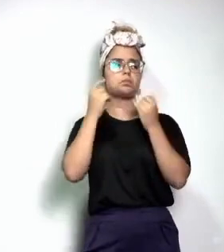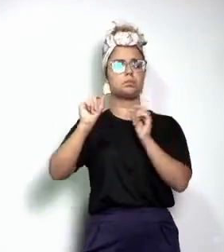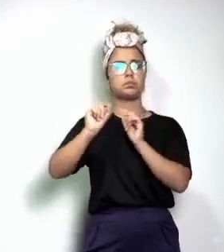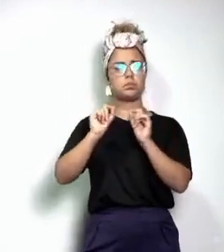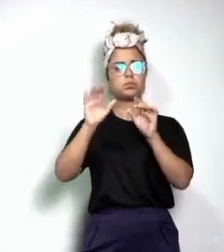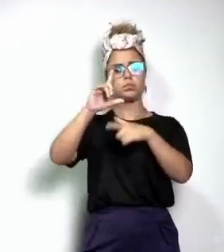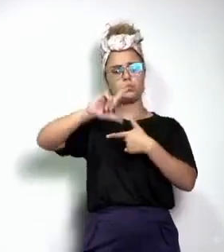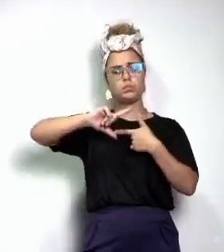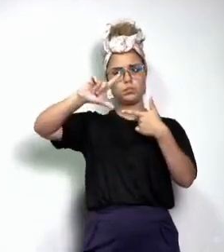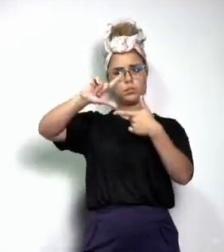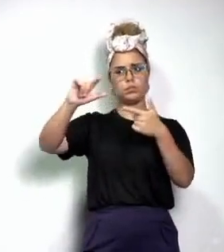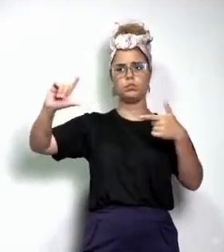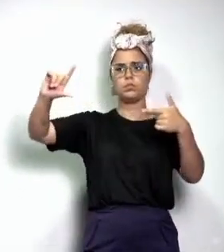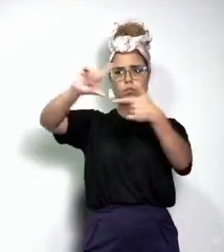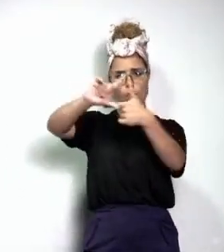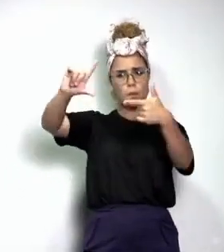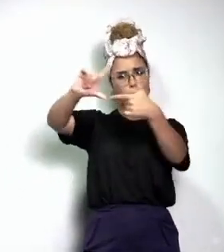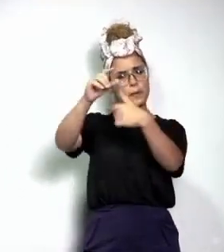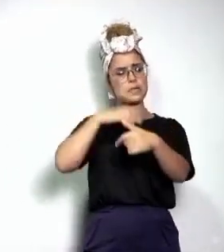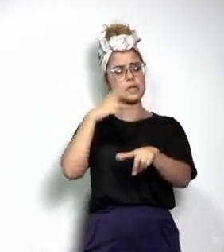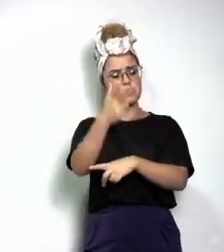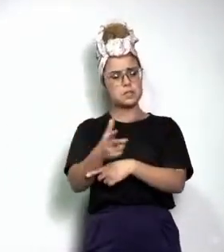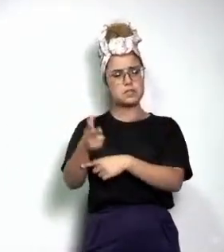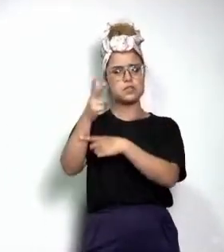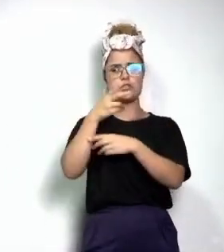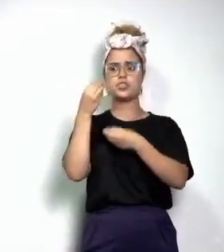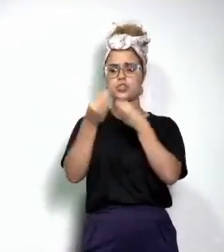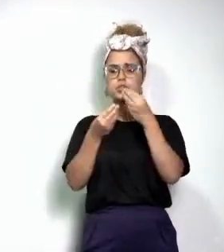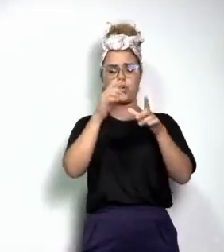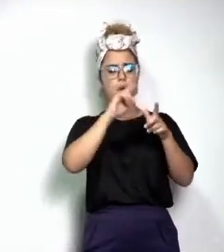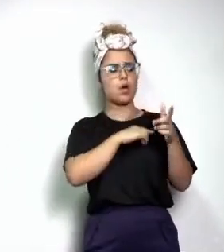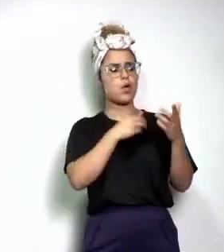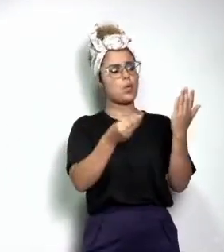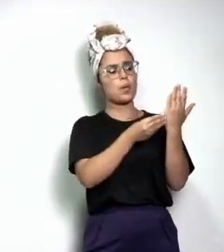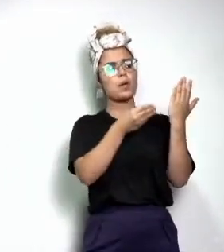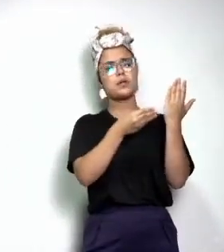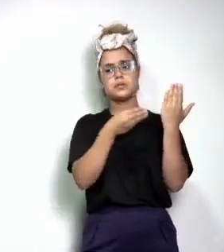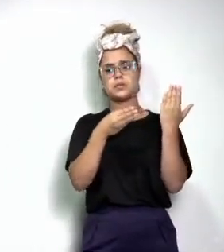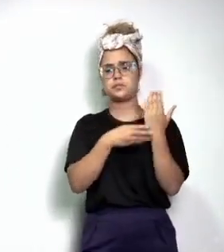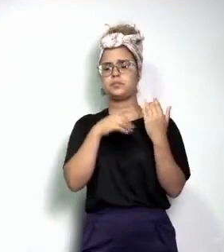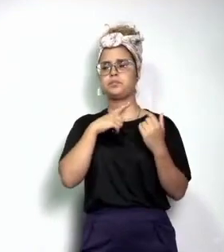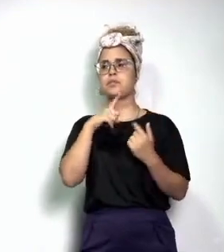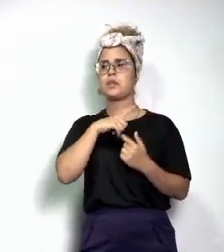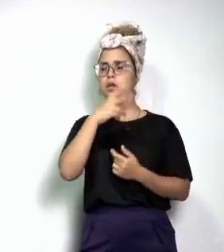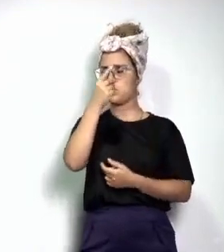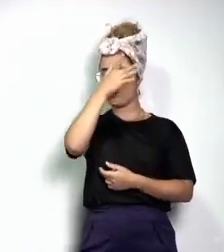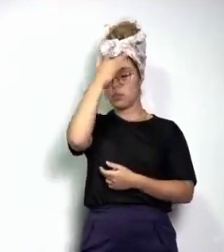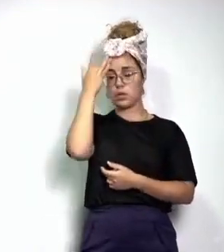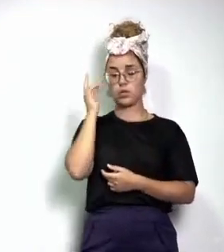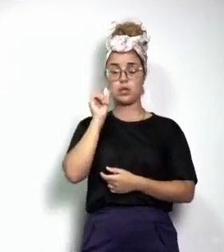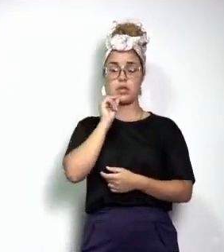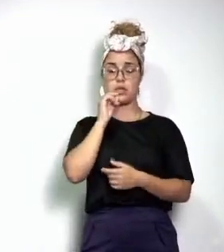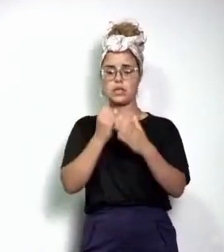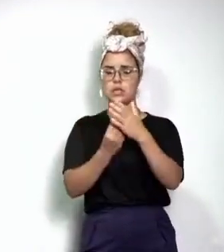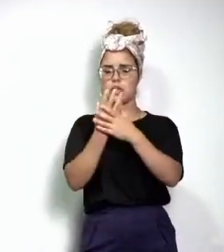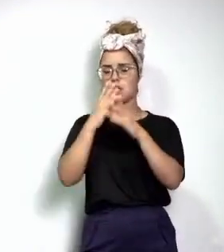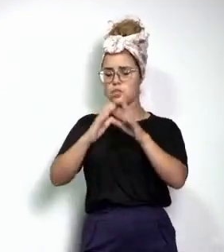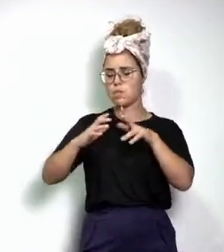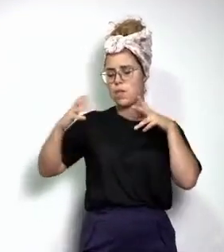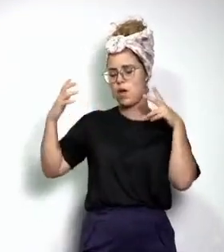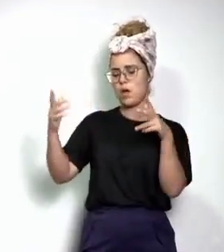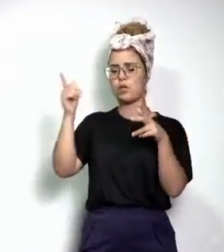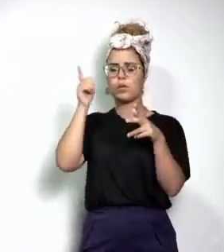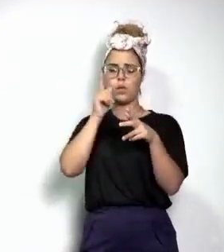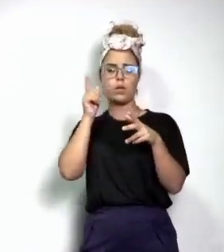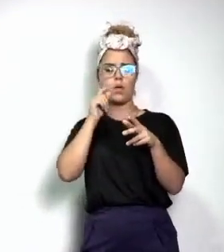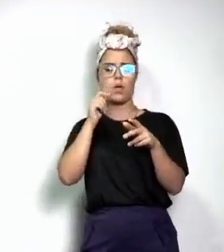da cena, do take que está sendo gravado e dos rolos. Tem muita gente que, em produções maiores,